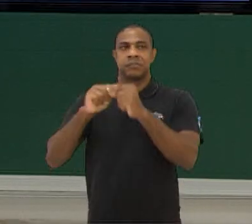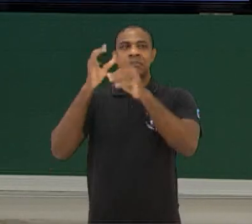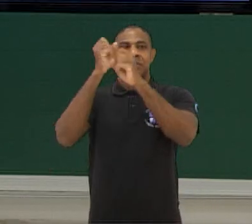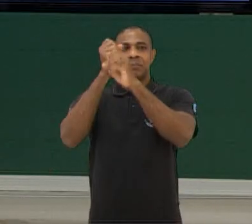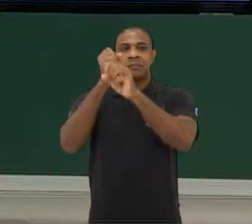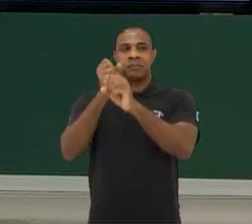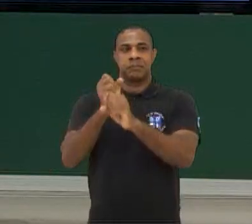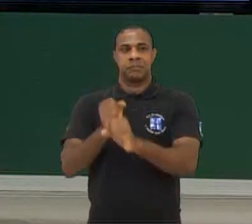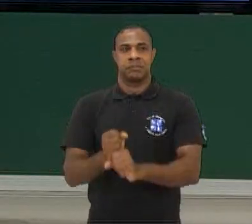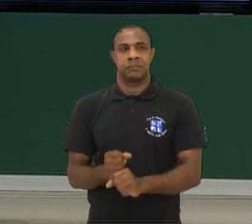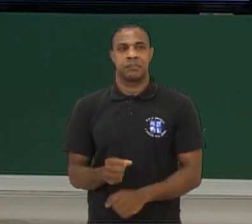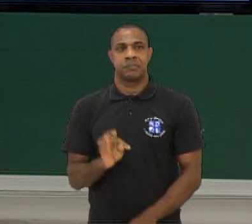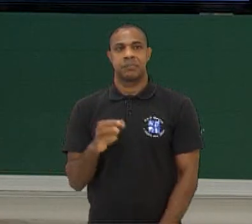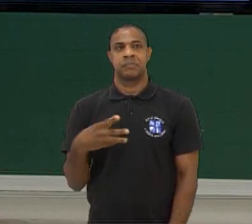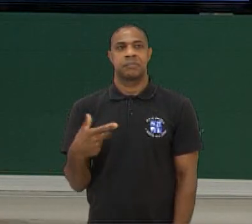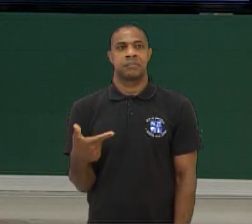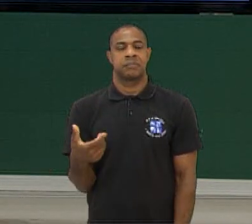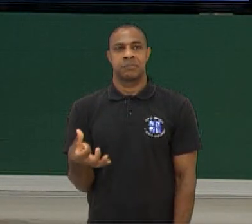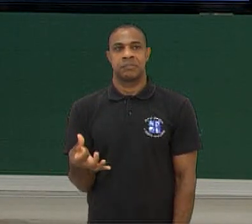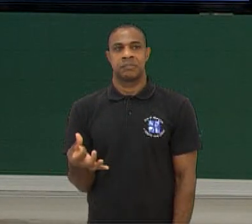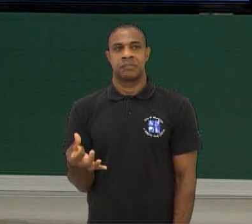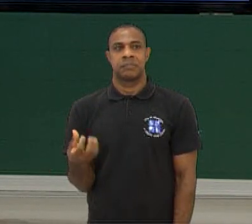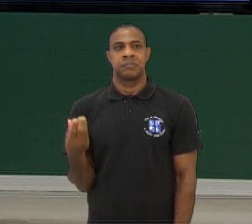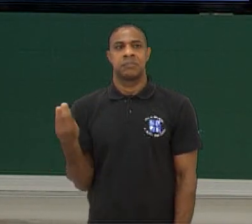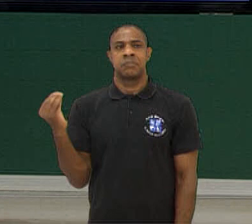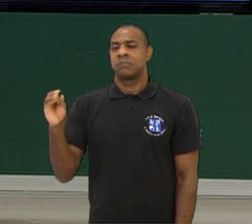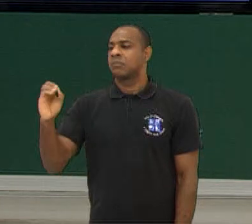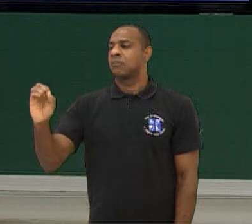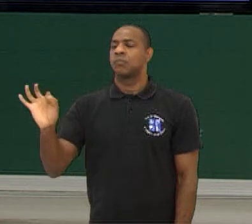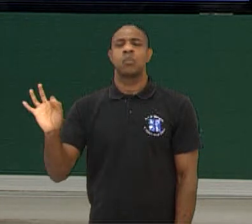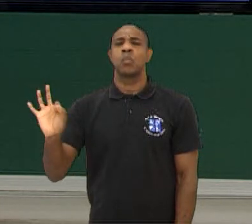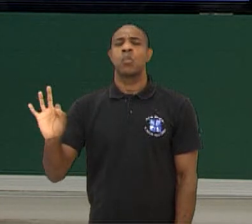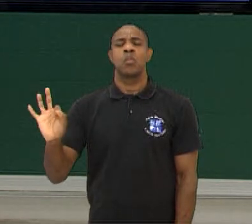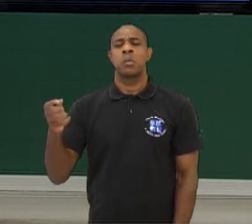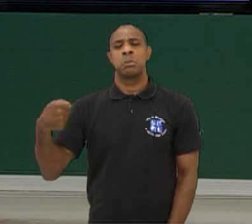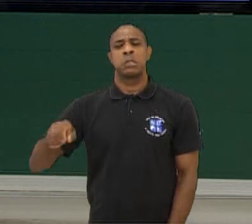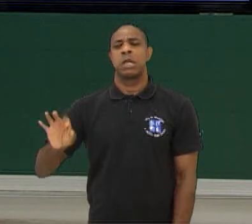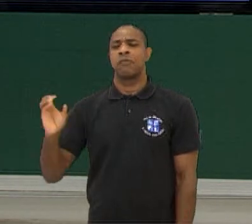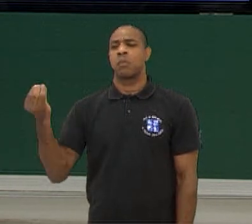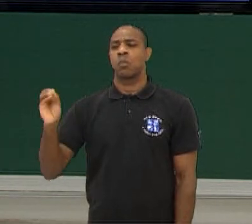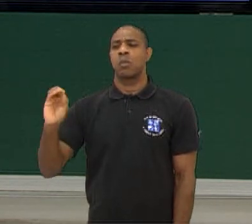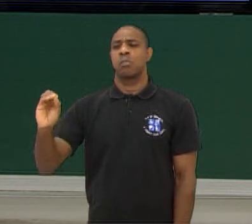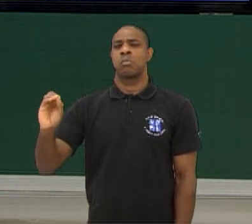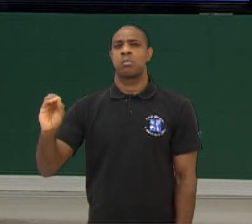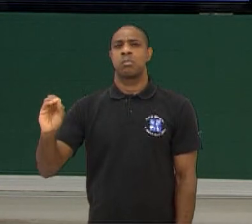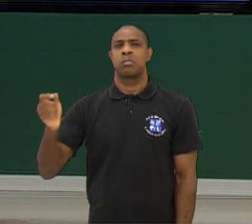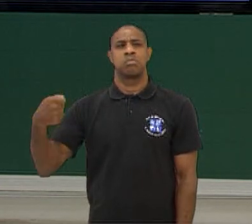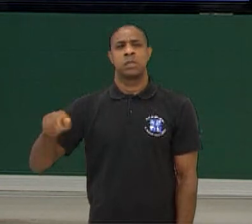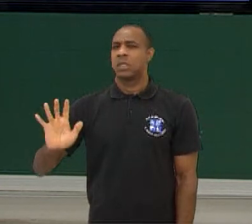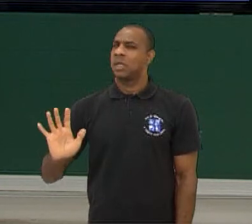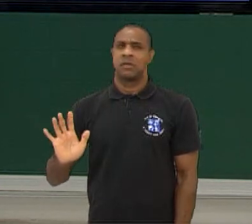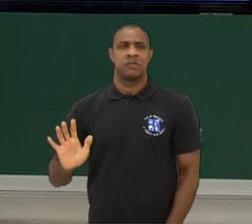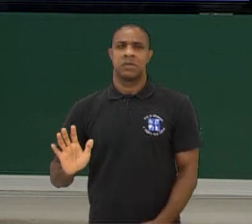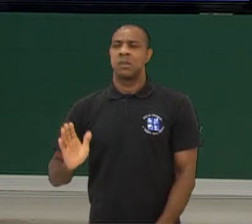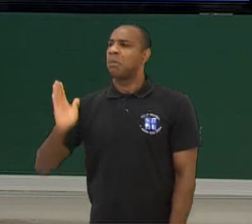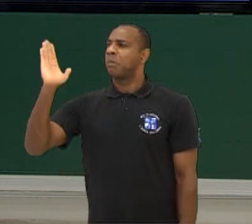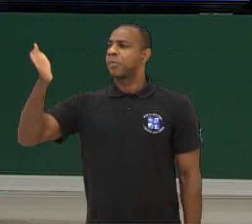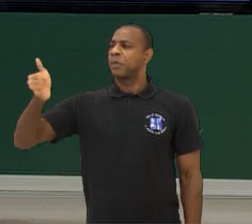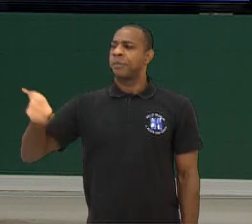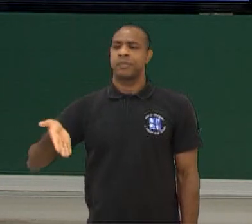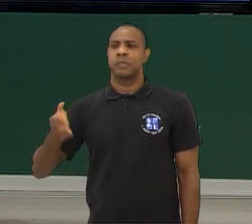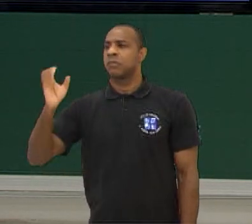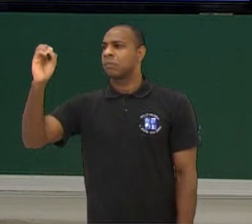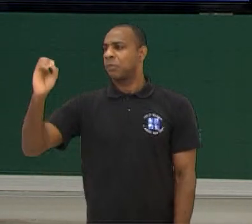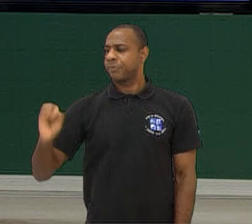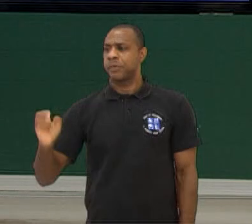contas, né? Deu 6. Aqui eu não pus o zero, ó, tá vendo? Do R$7,20. É aquilo que eu falei. Aqui